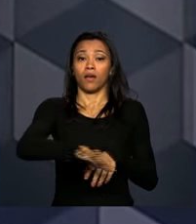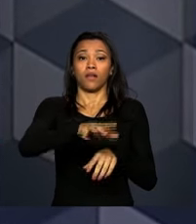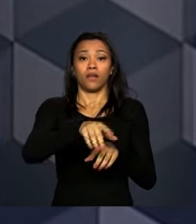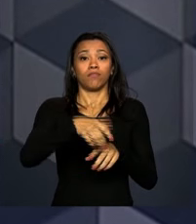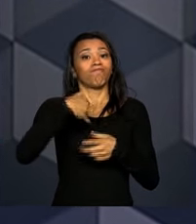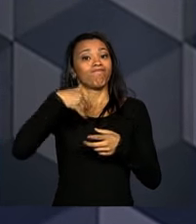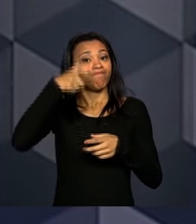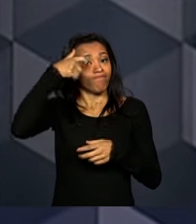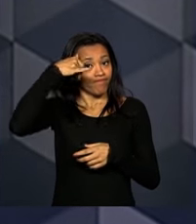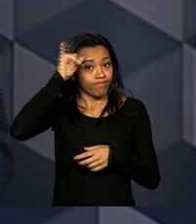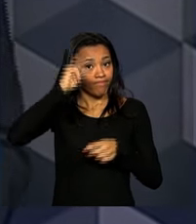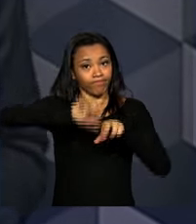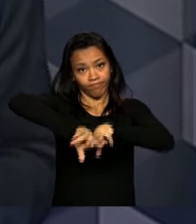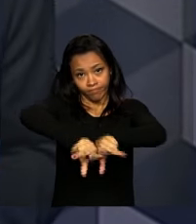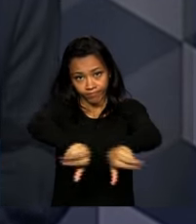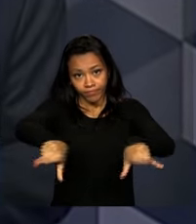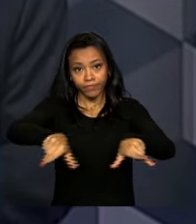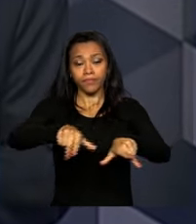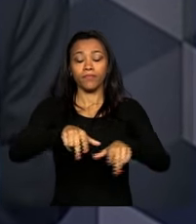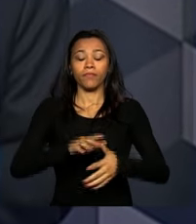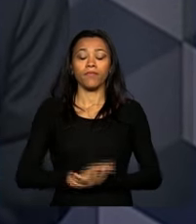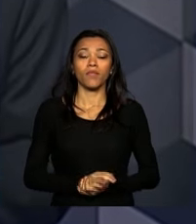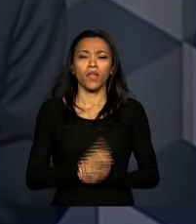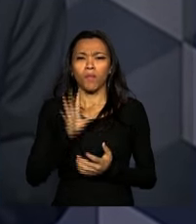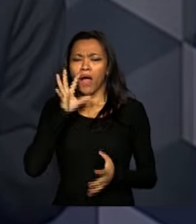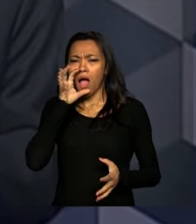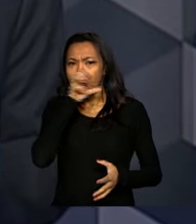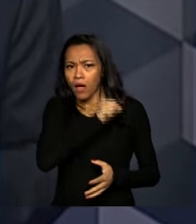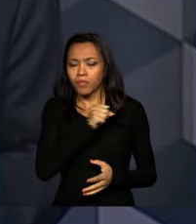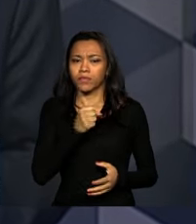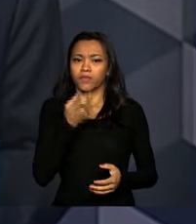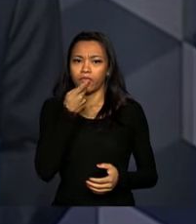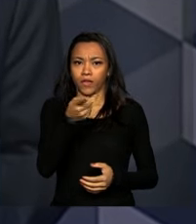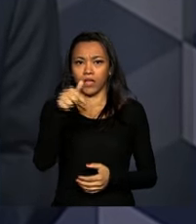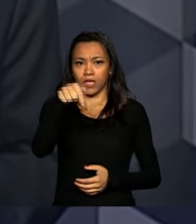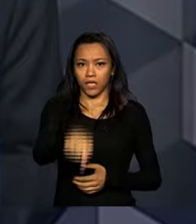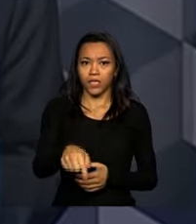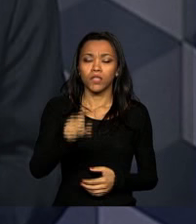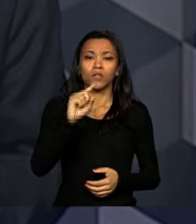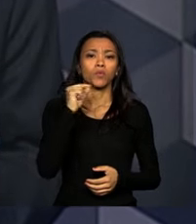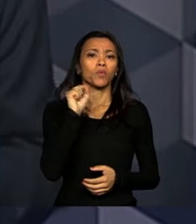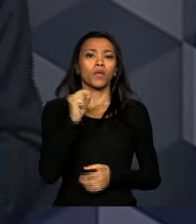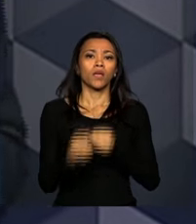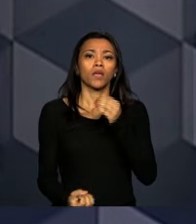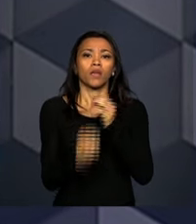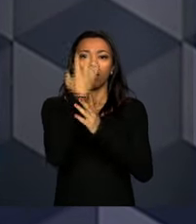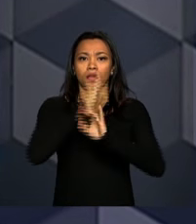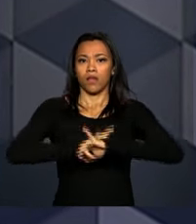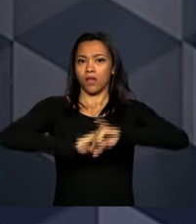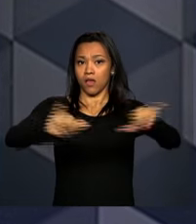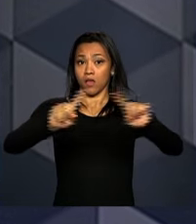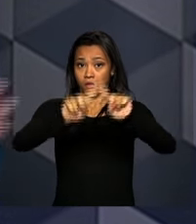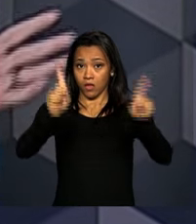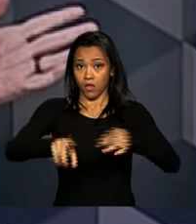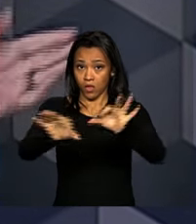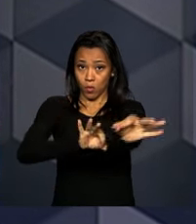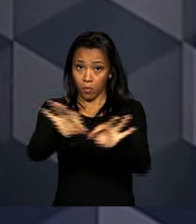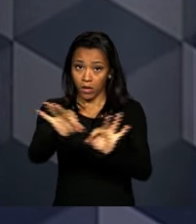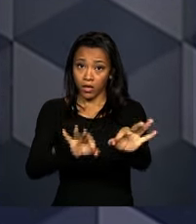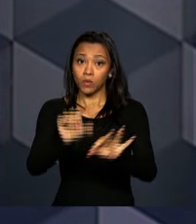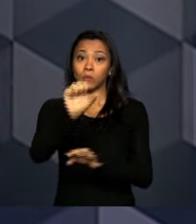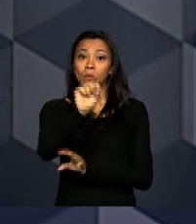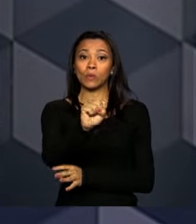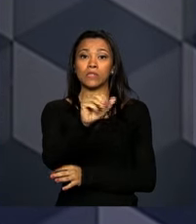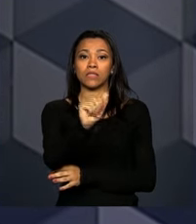e qualidade. Eu quero fazer aqui uma rápida referência agora, já sobre o lançamento do nosso Plano Safra da Agricultura